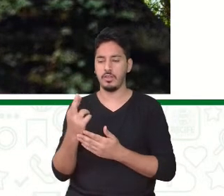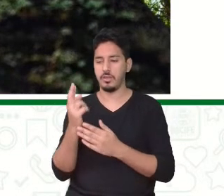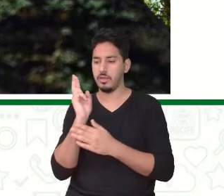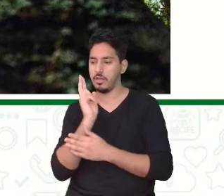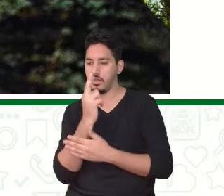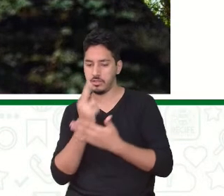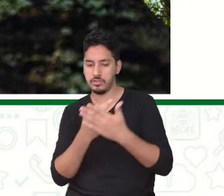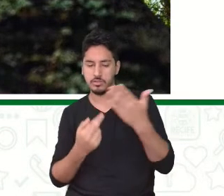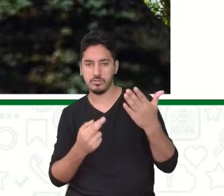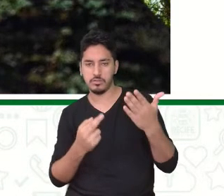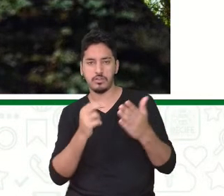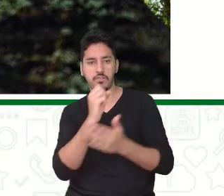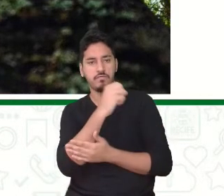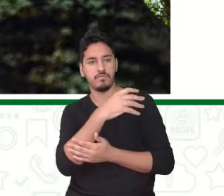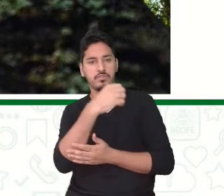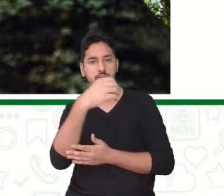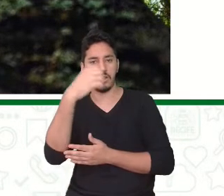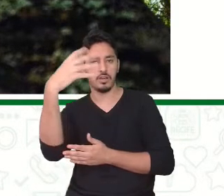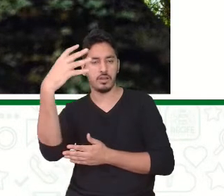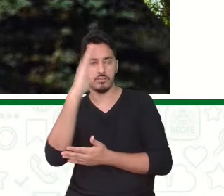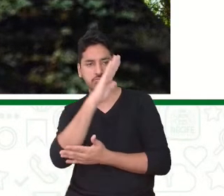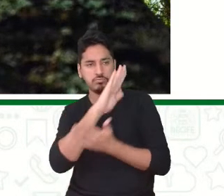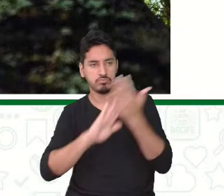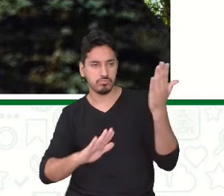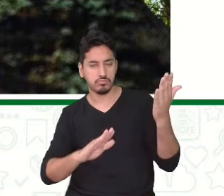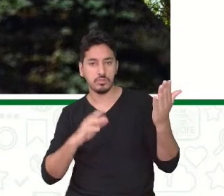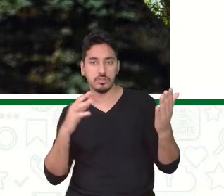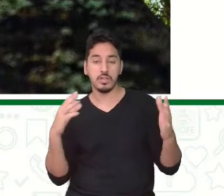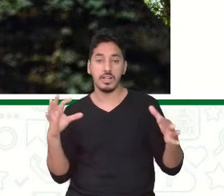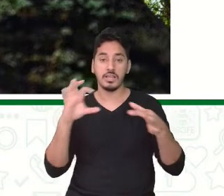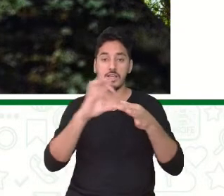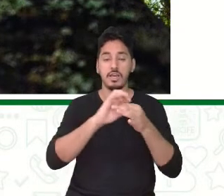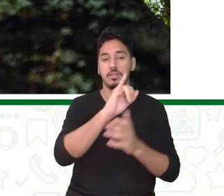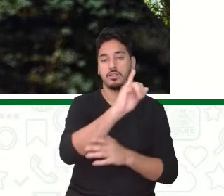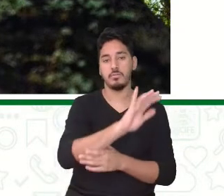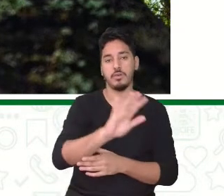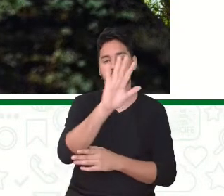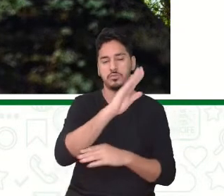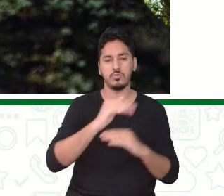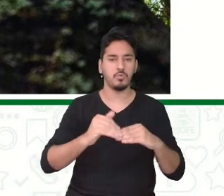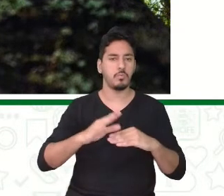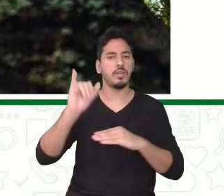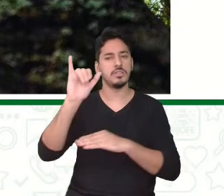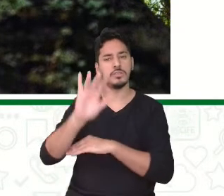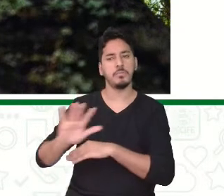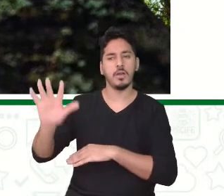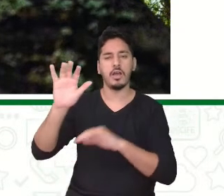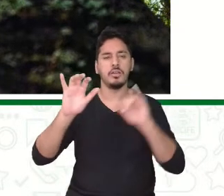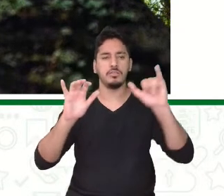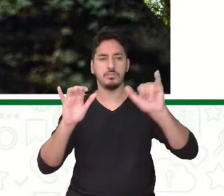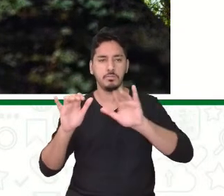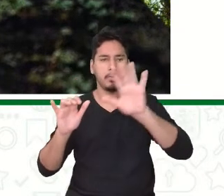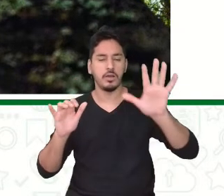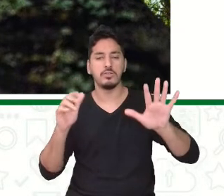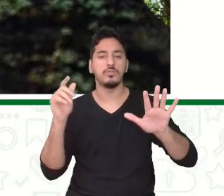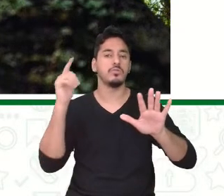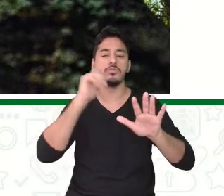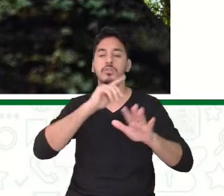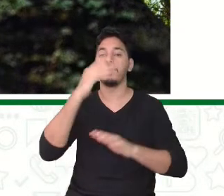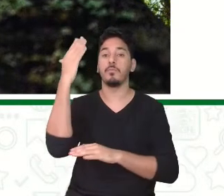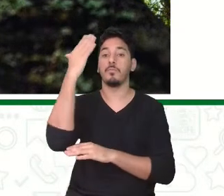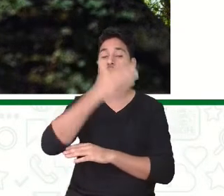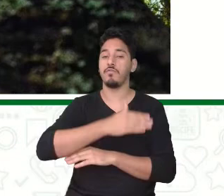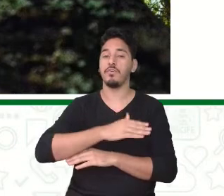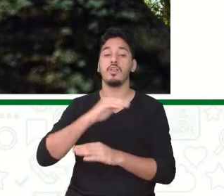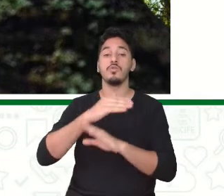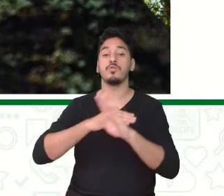de viagem sempre estar ligado às imagens. Então, quanto mais você traz imagens, mais você comprova tudo